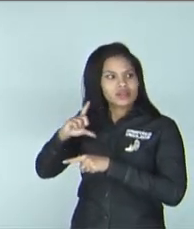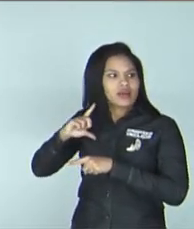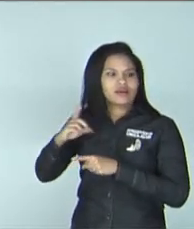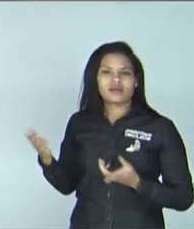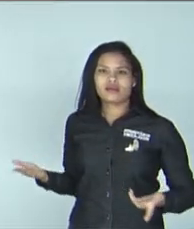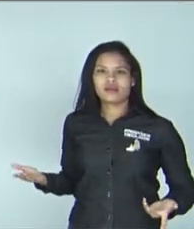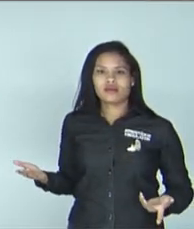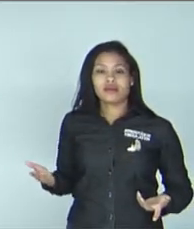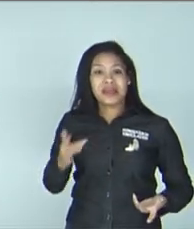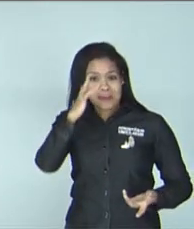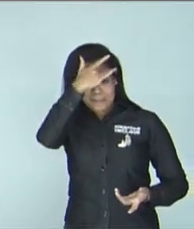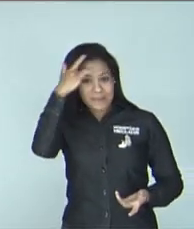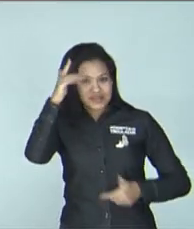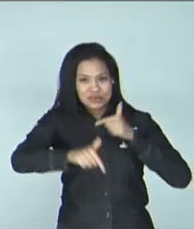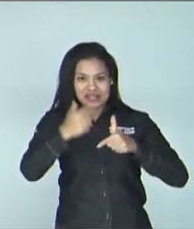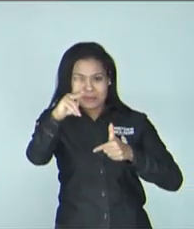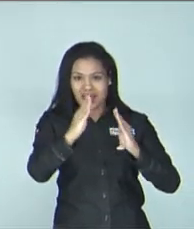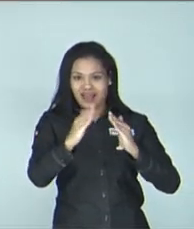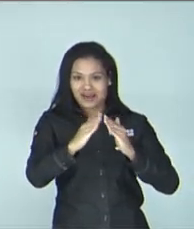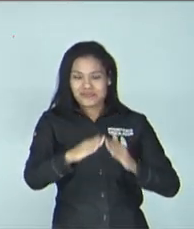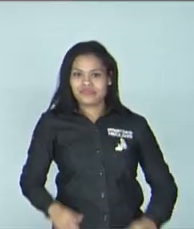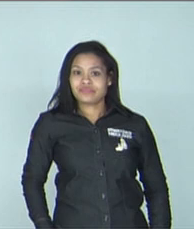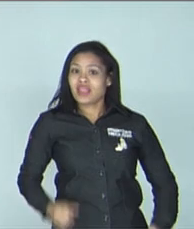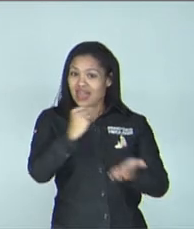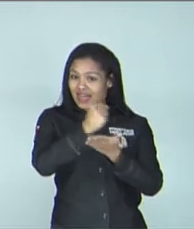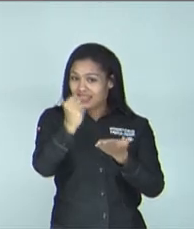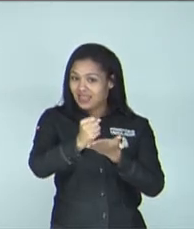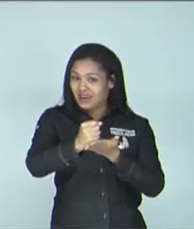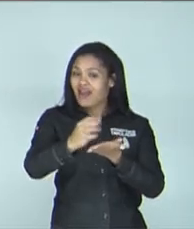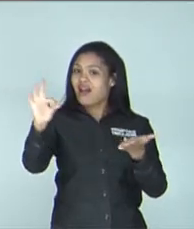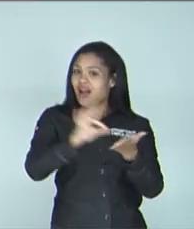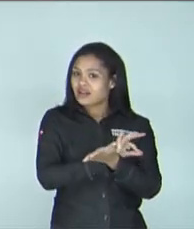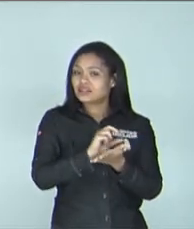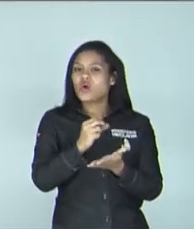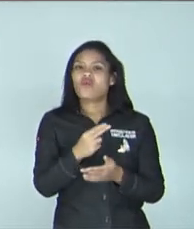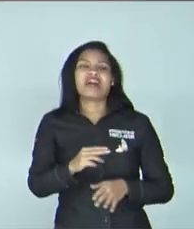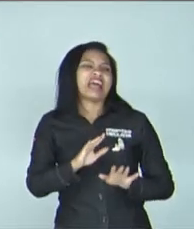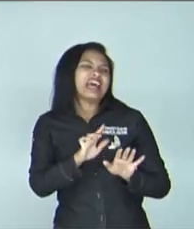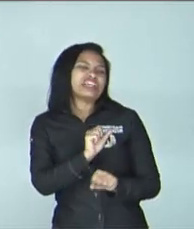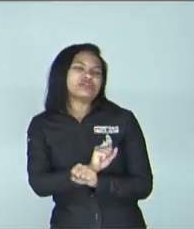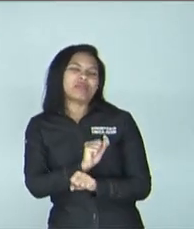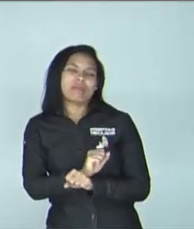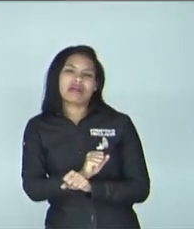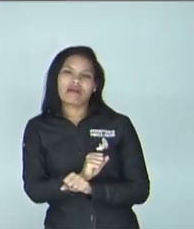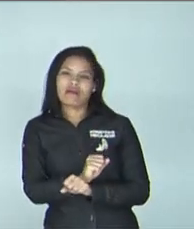a pessoa que trabalha na tua casa carteirinha dela é assinada ou tu tá só enrolando